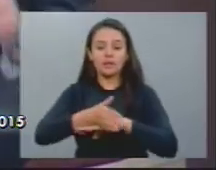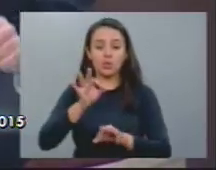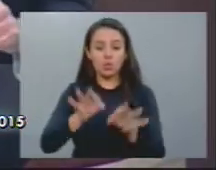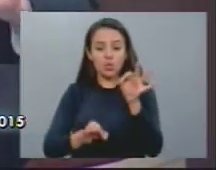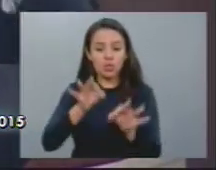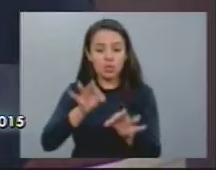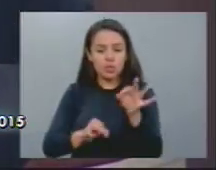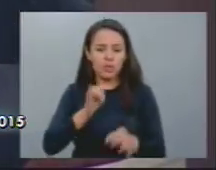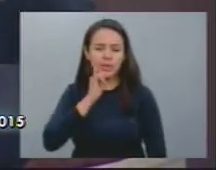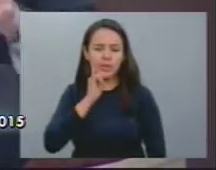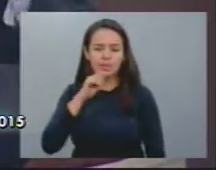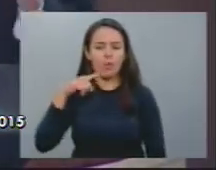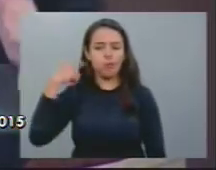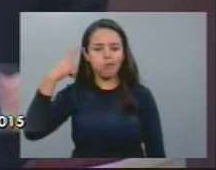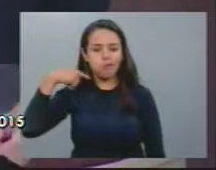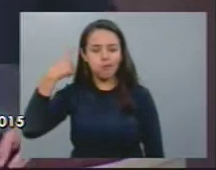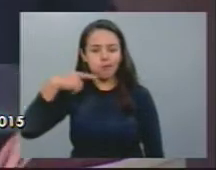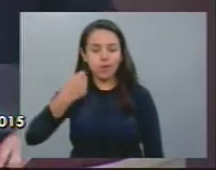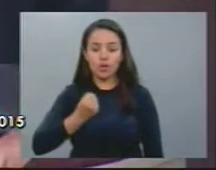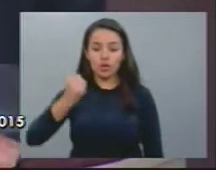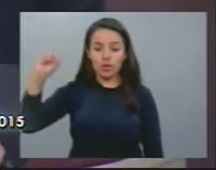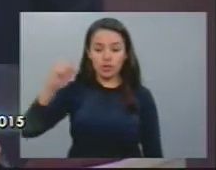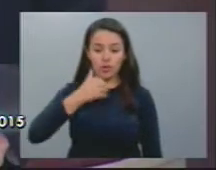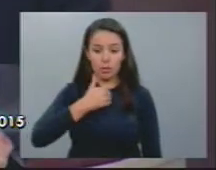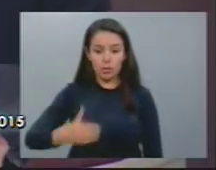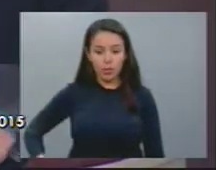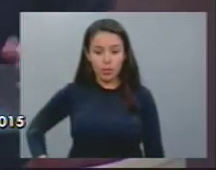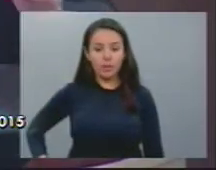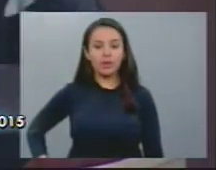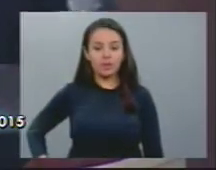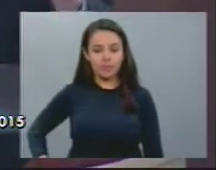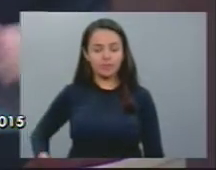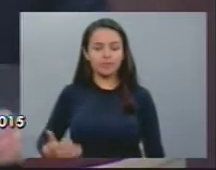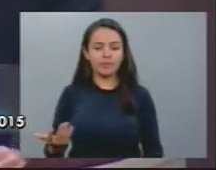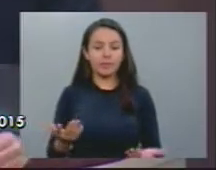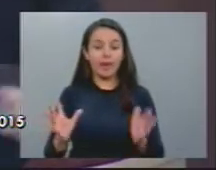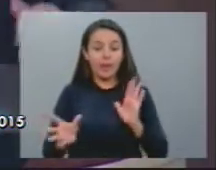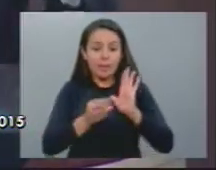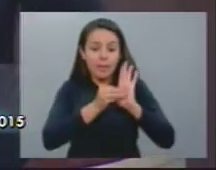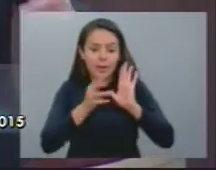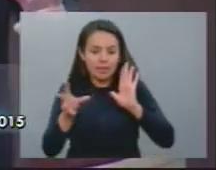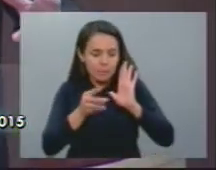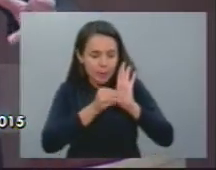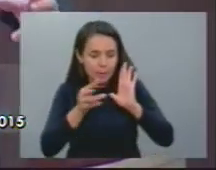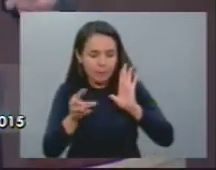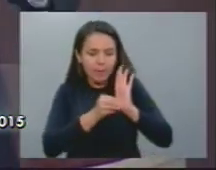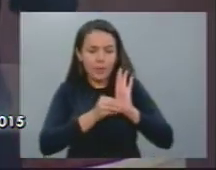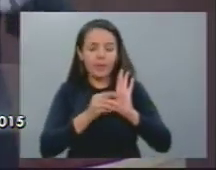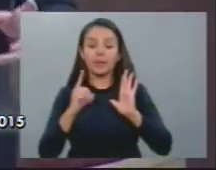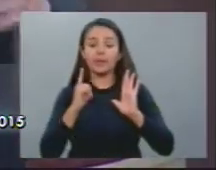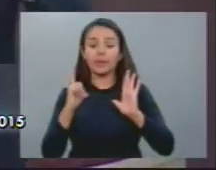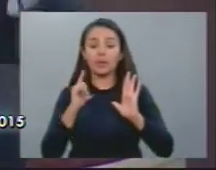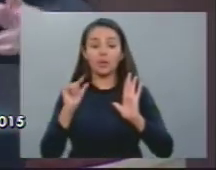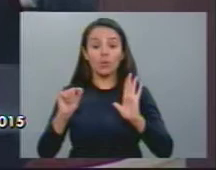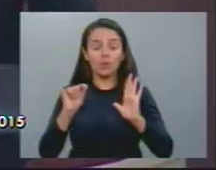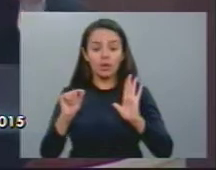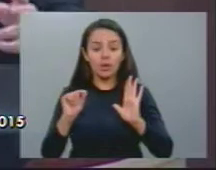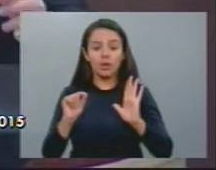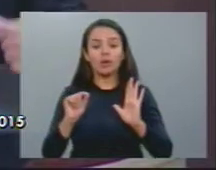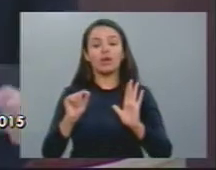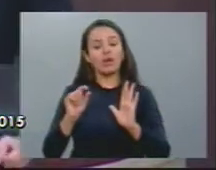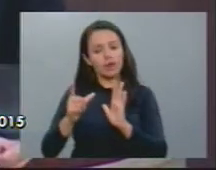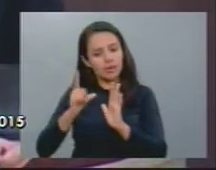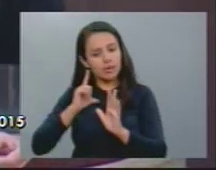Defensoria Pública, inclusive essa emenda foi negociada, todas as emendas que fizemos foram negociadas com os sujeitos